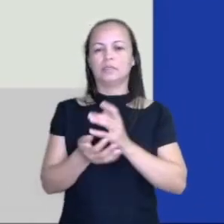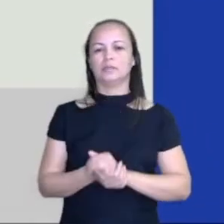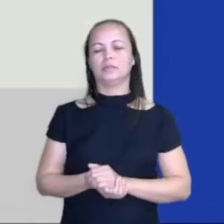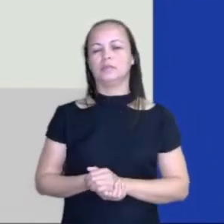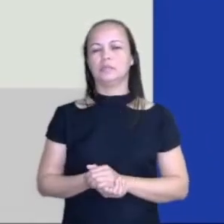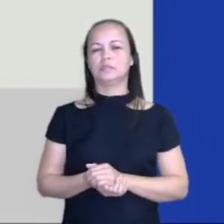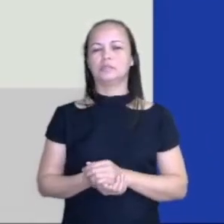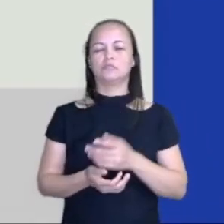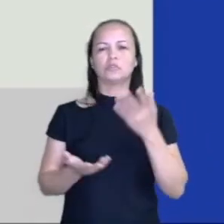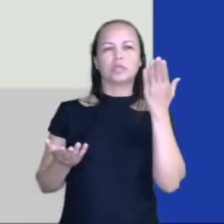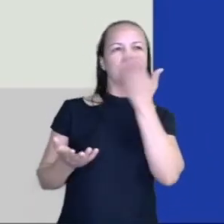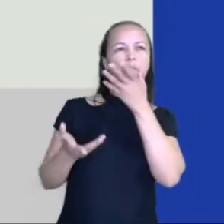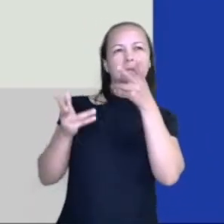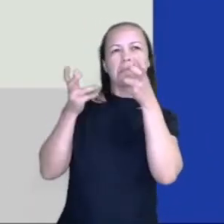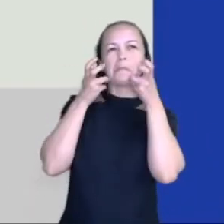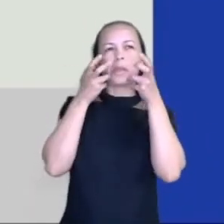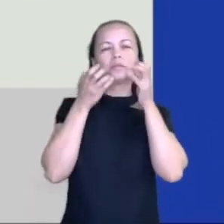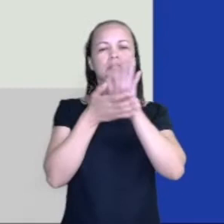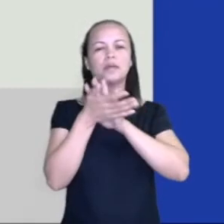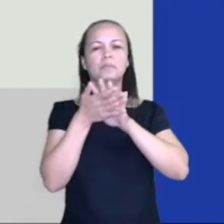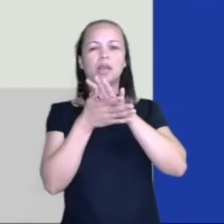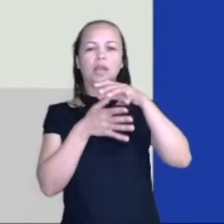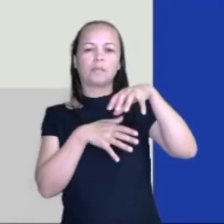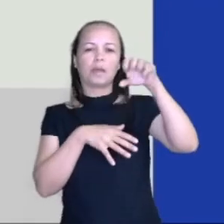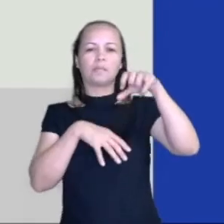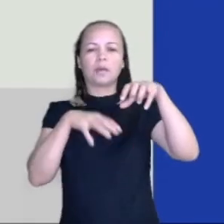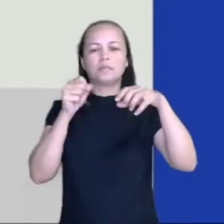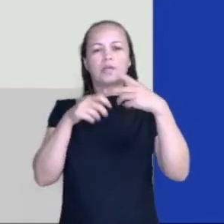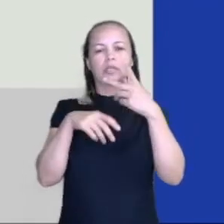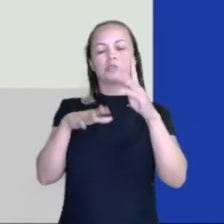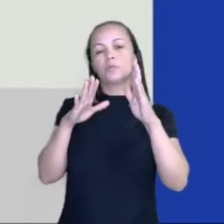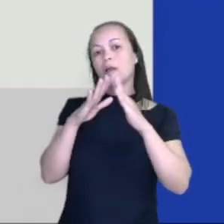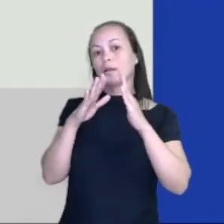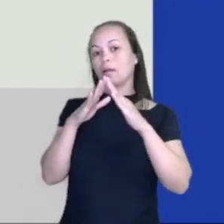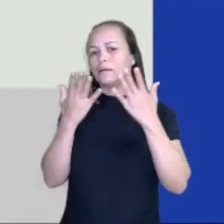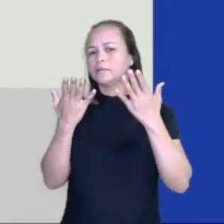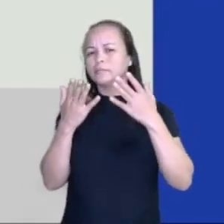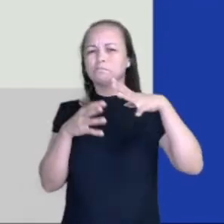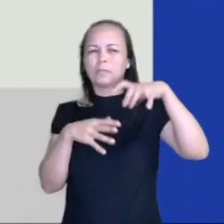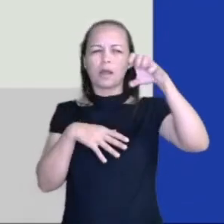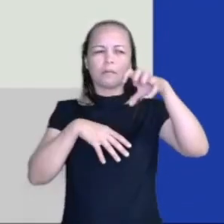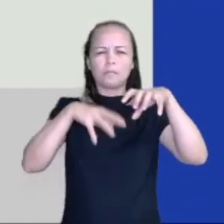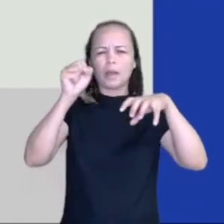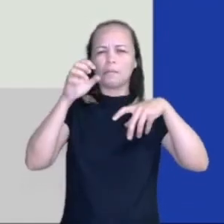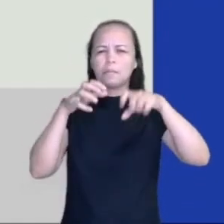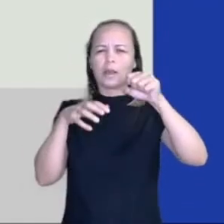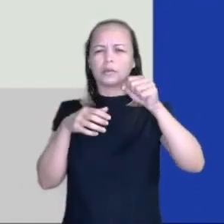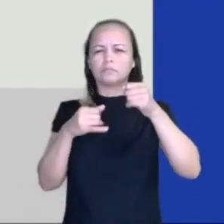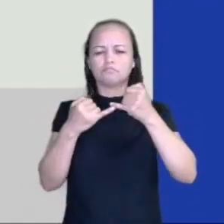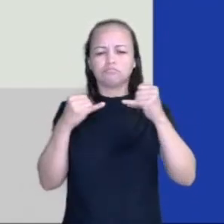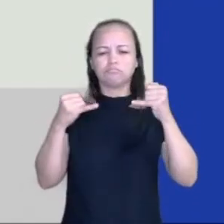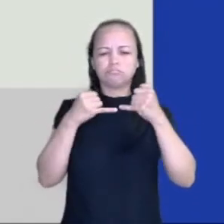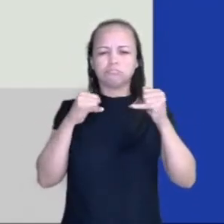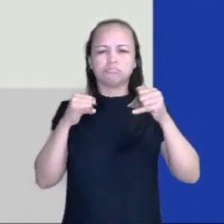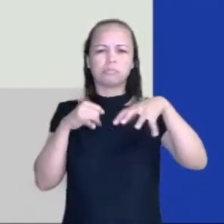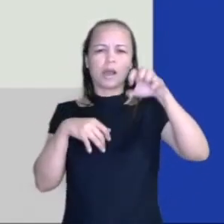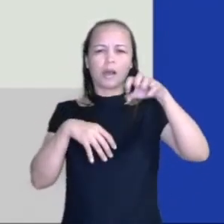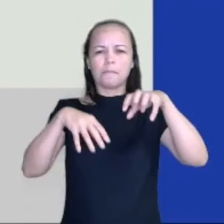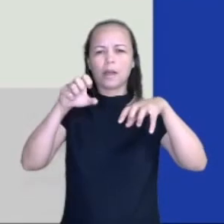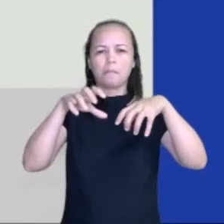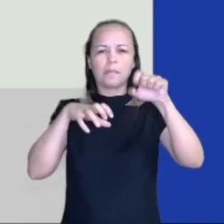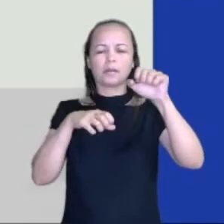mais se você perceber que foi apenas uma em sua casa sua residência tá ou é apenas um cômodo